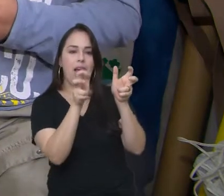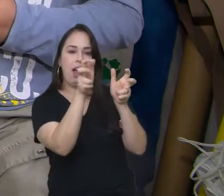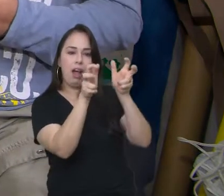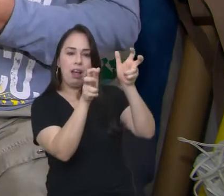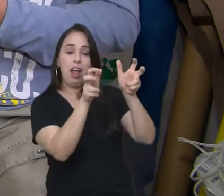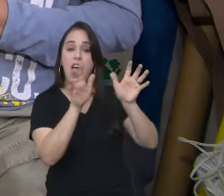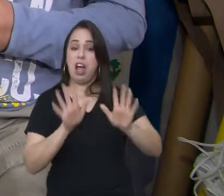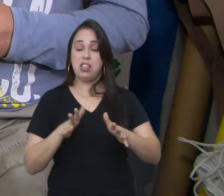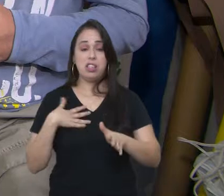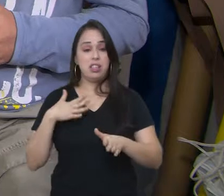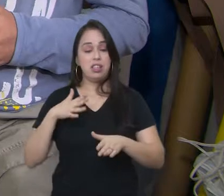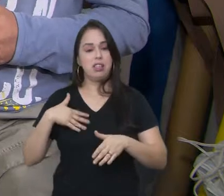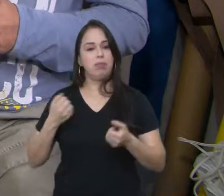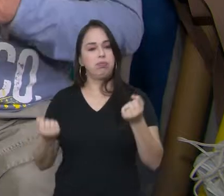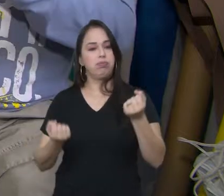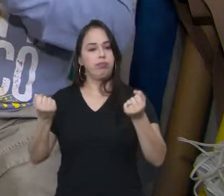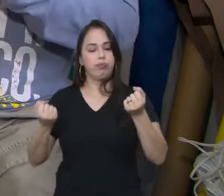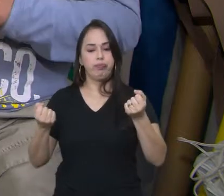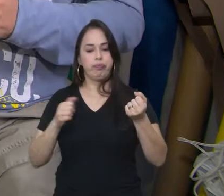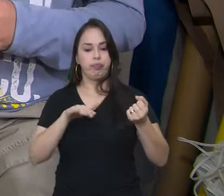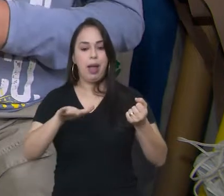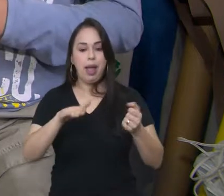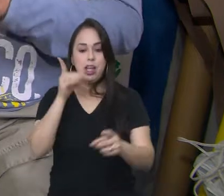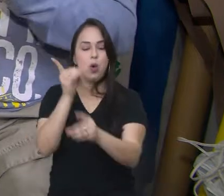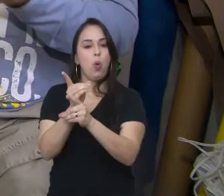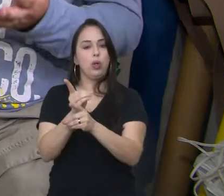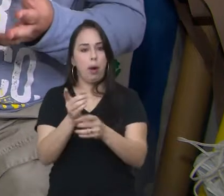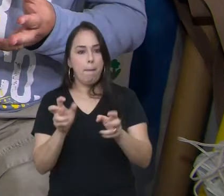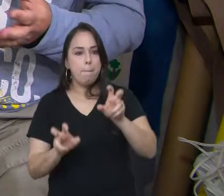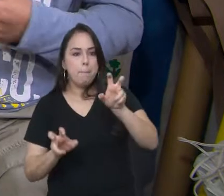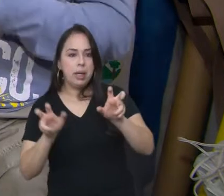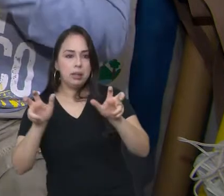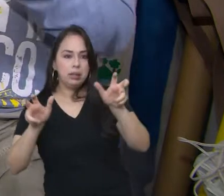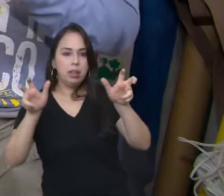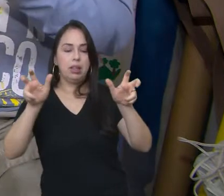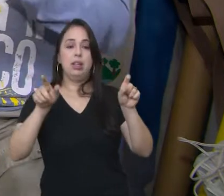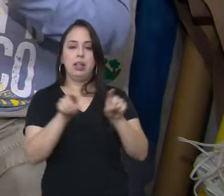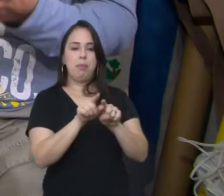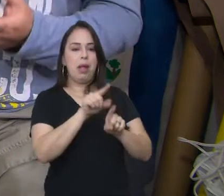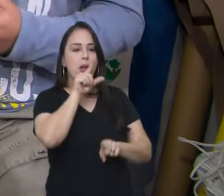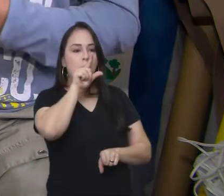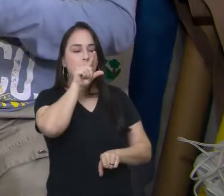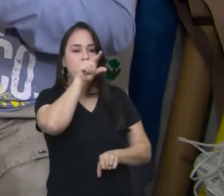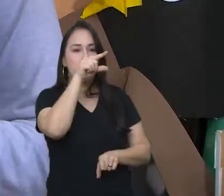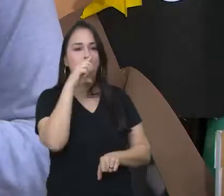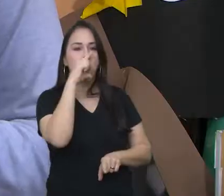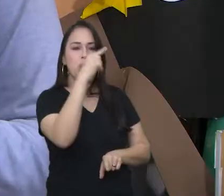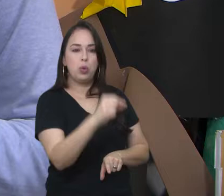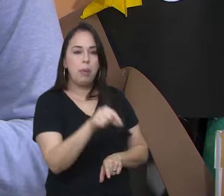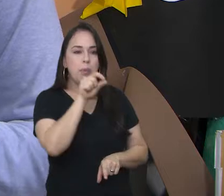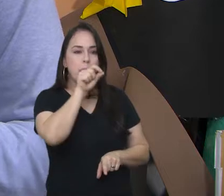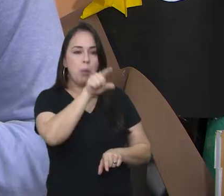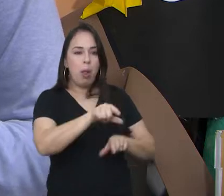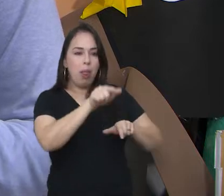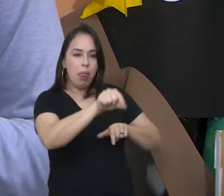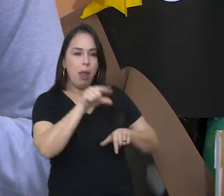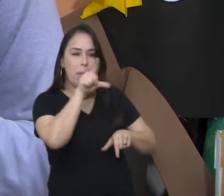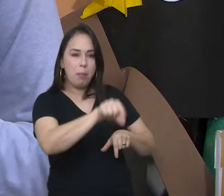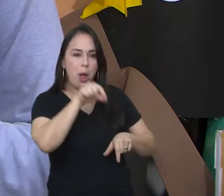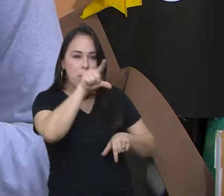preguiça na estrada, e então temos preguiça, tamanduá, acha que não tem, mas tem, eu já achei, uma